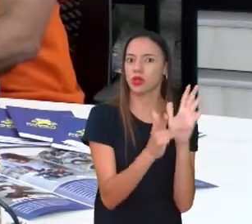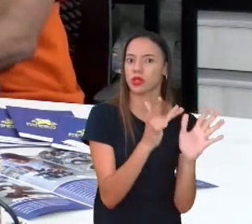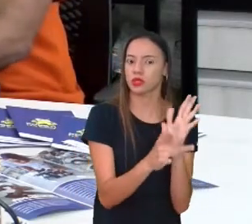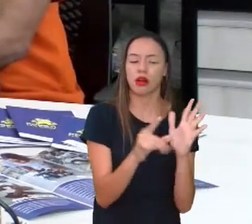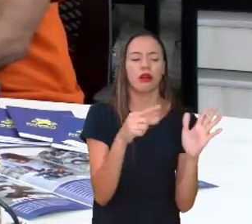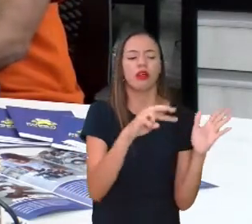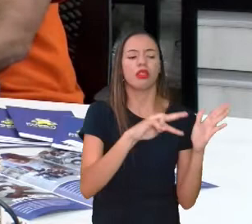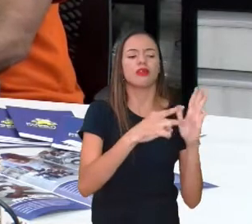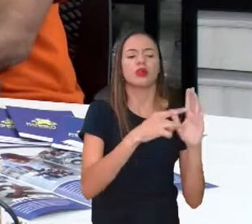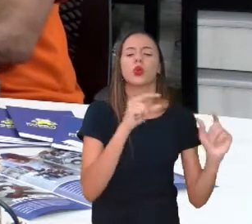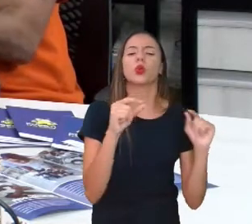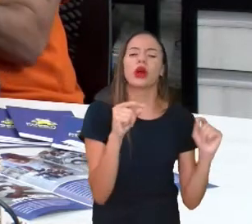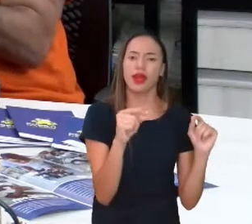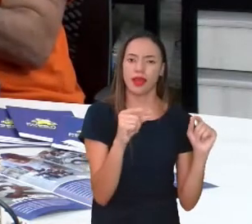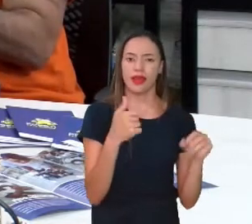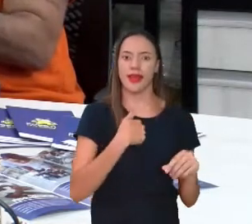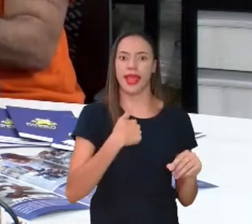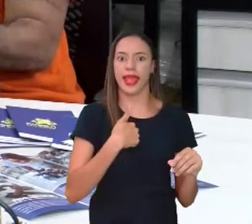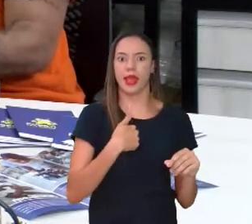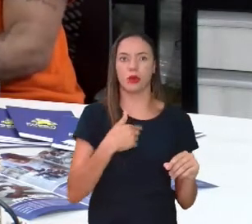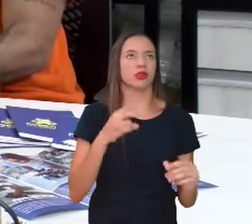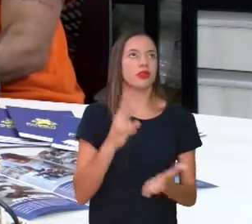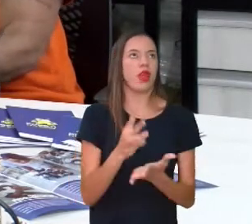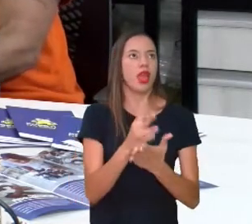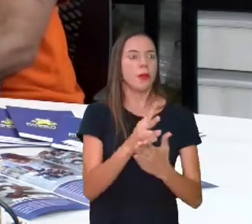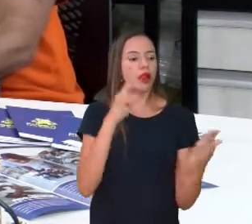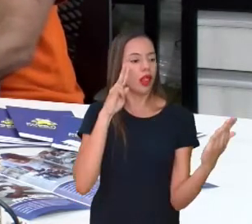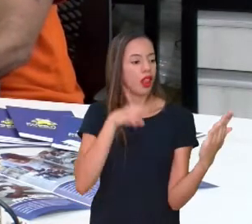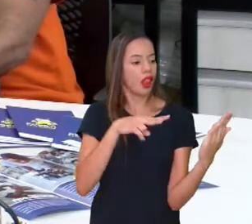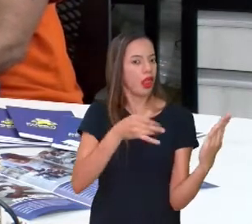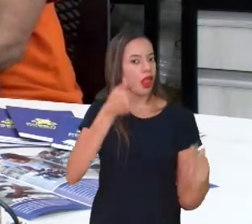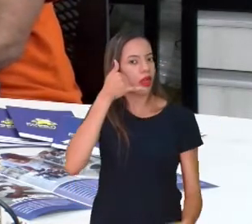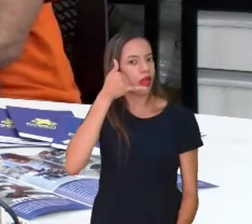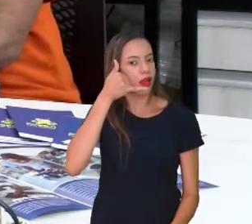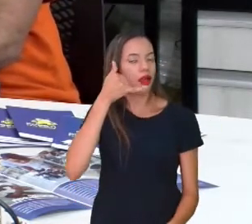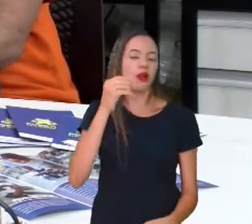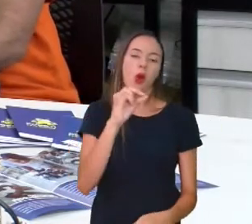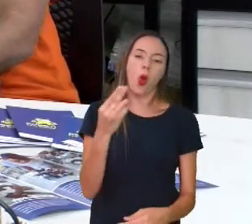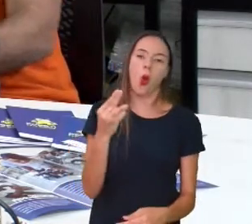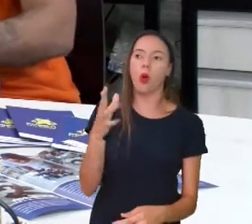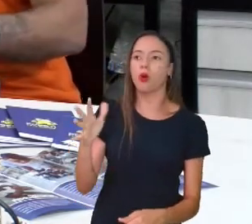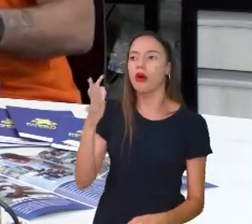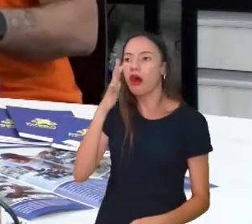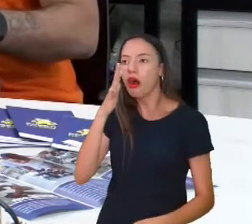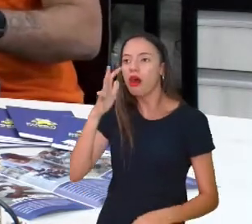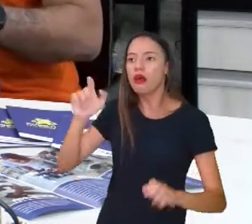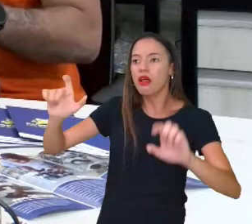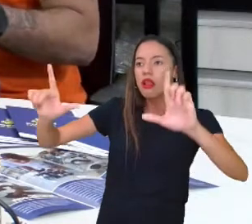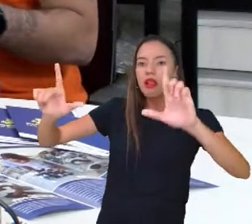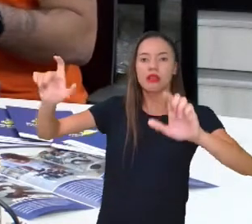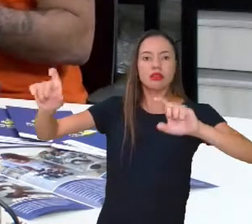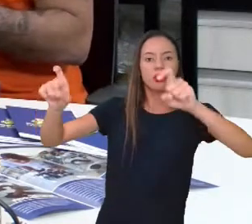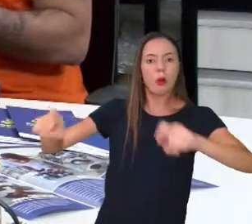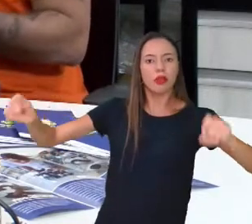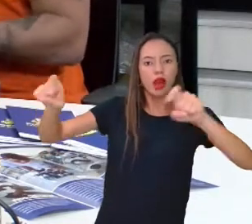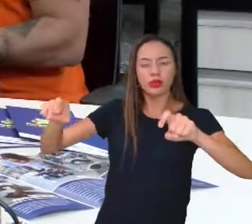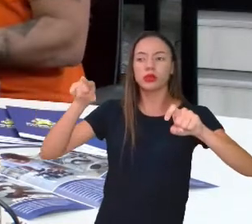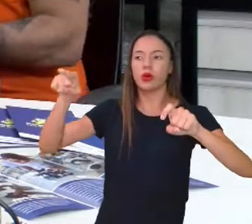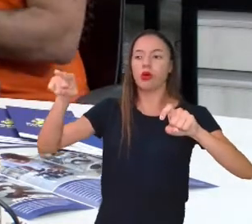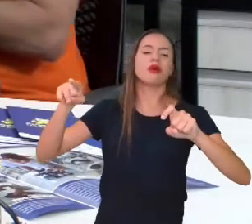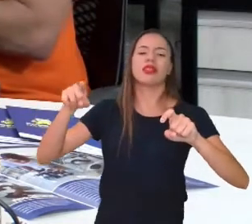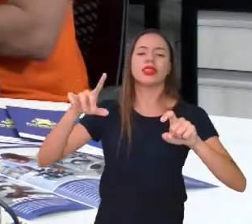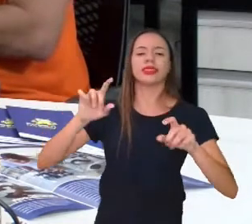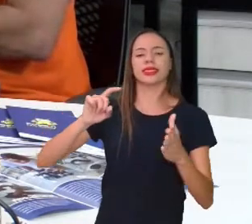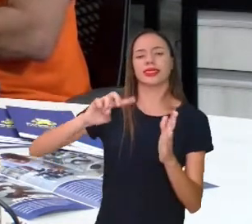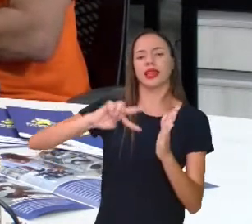não é aquela coisa de eu estar olhando direto para o celular ou olhando para um computador, né? Esse tipo de